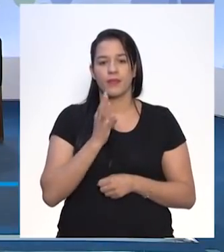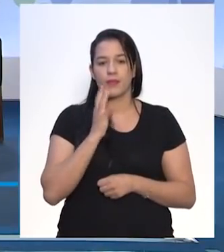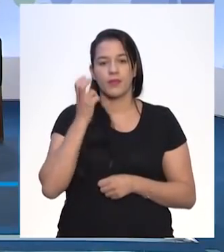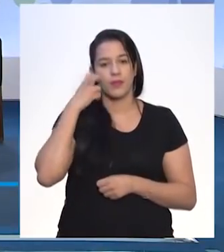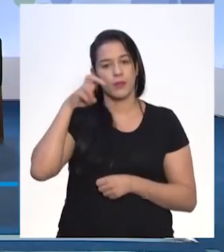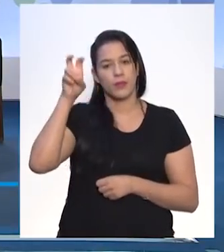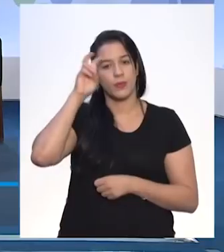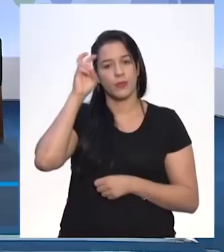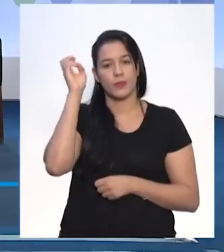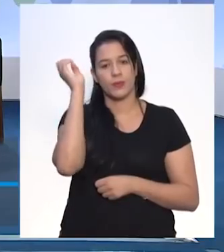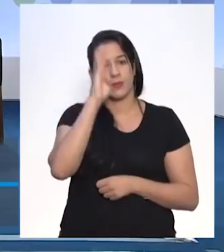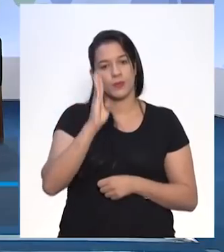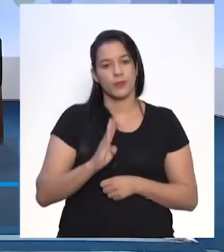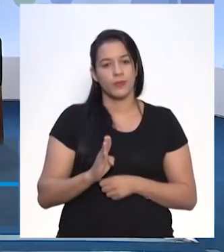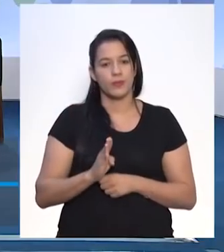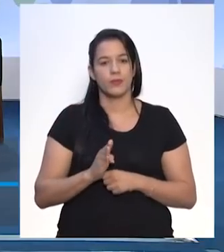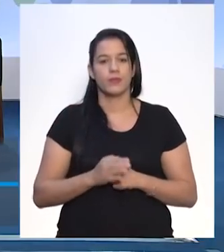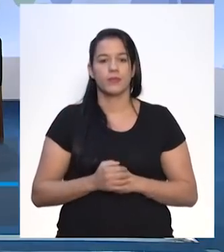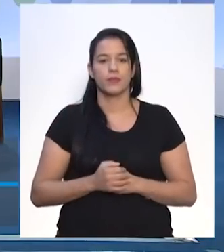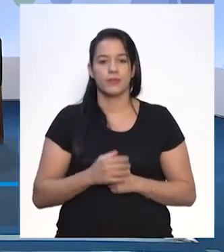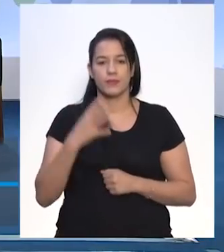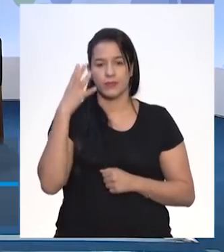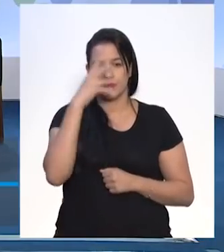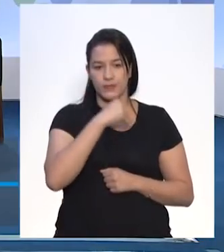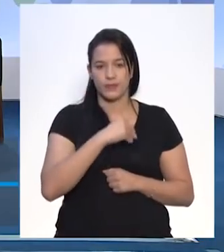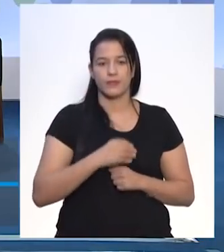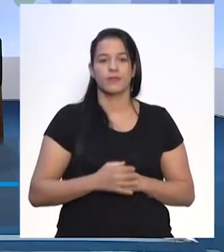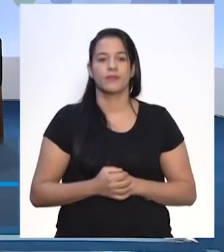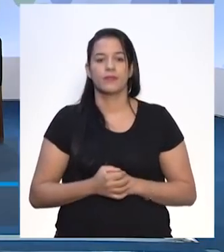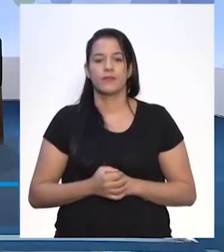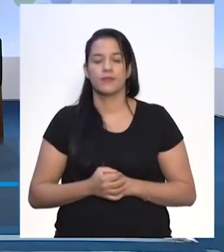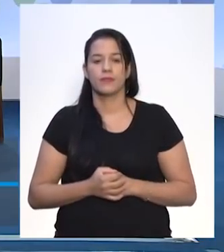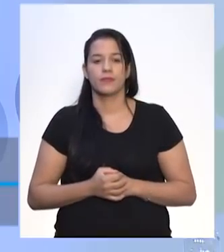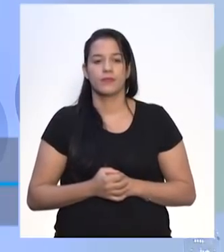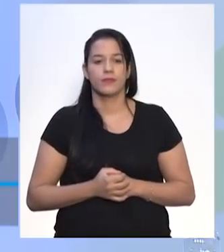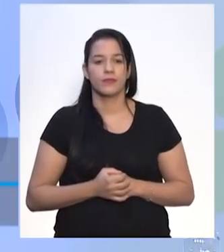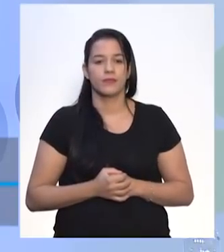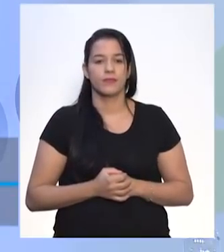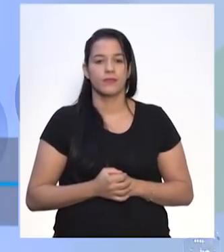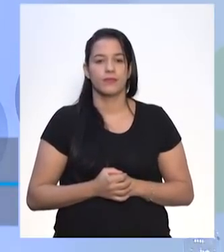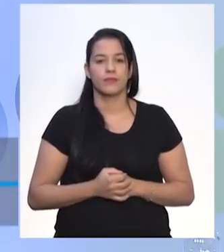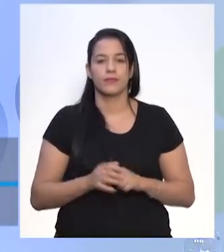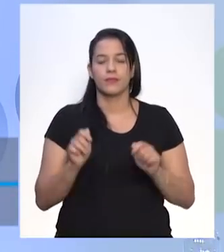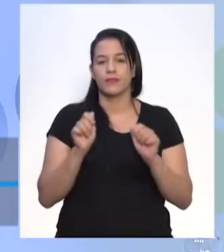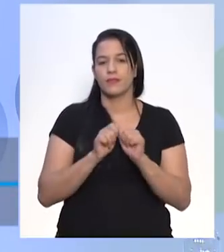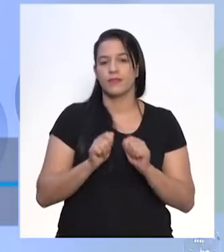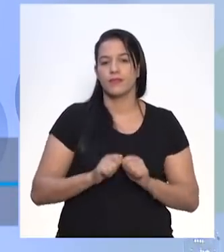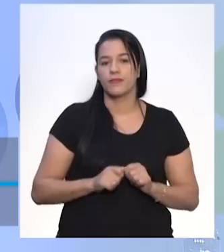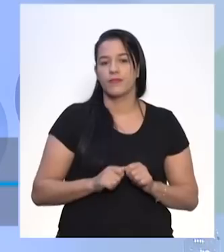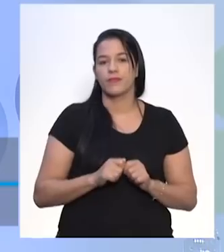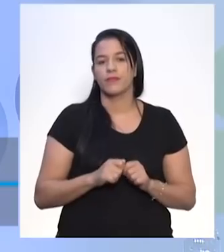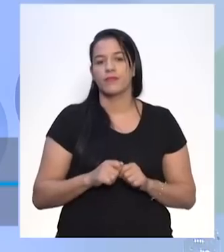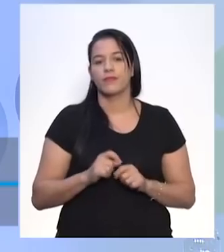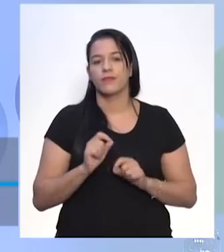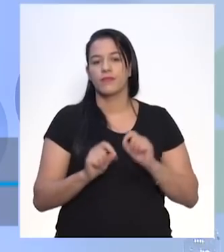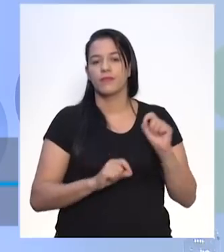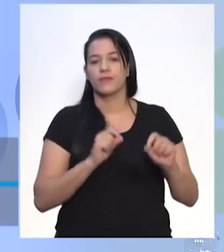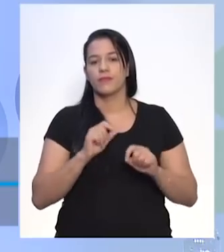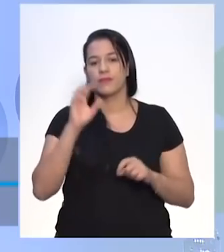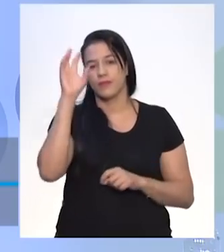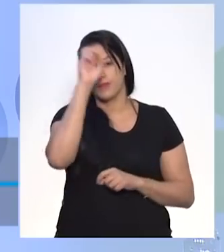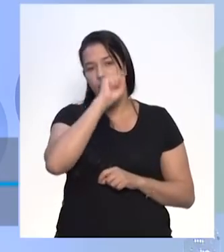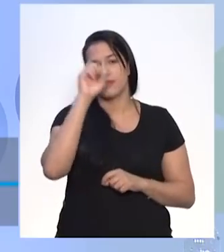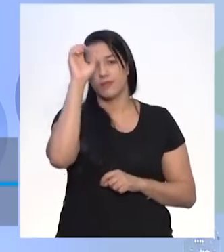cultura brasileira. Que lindo! Será que a Duda quer